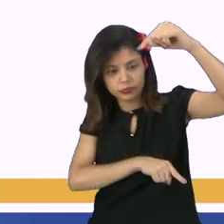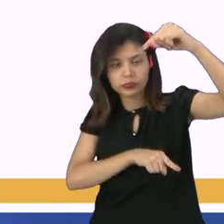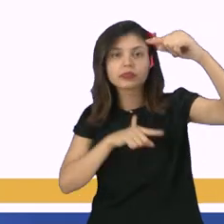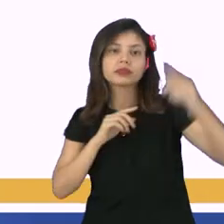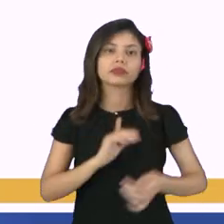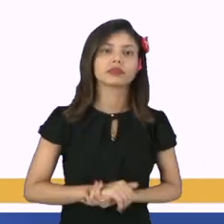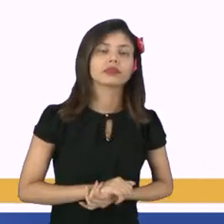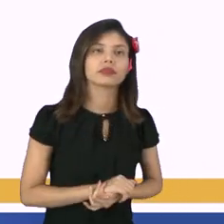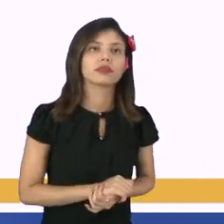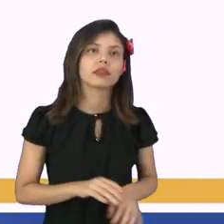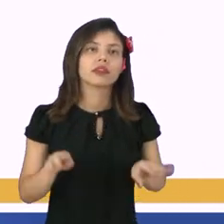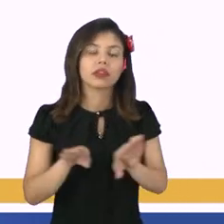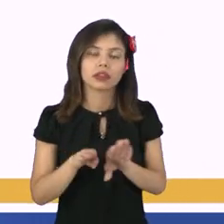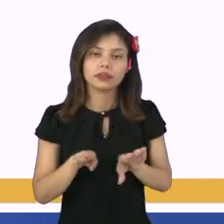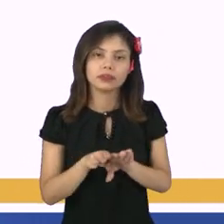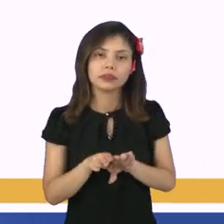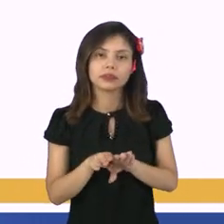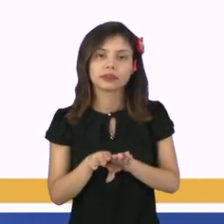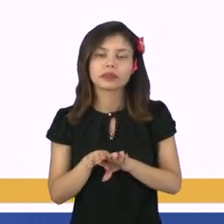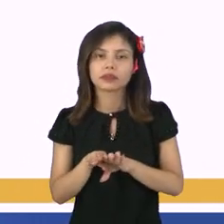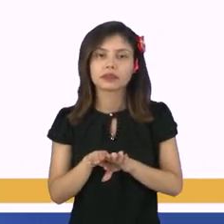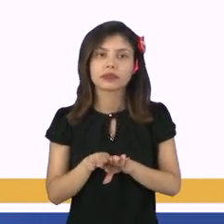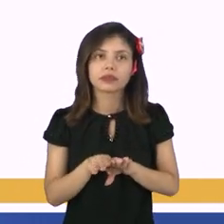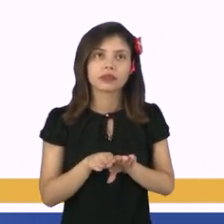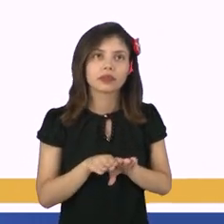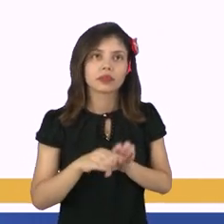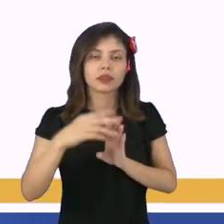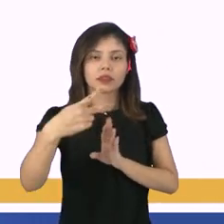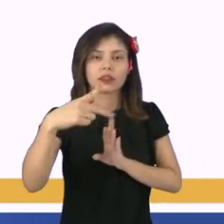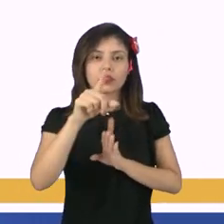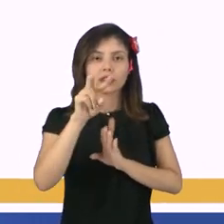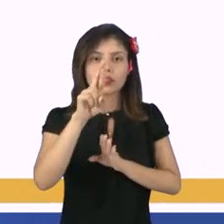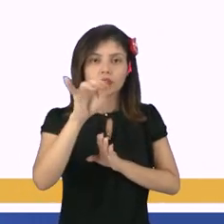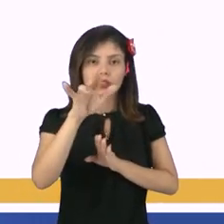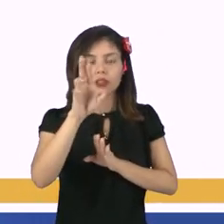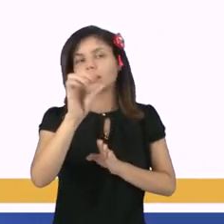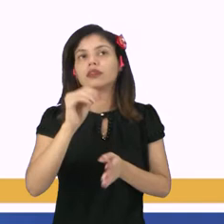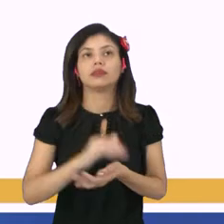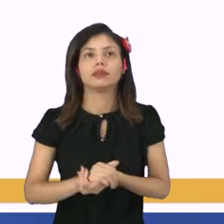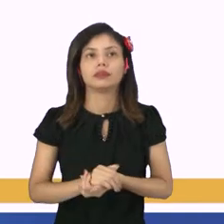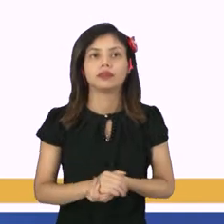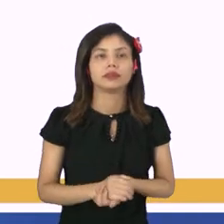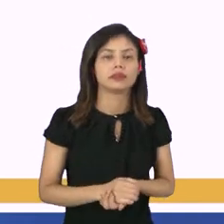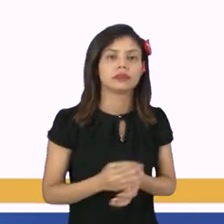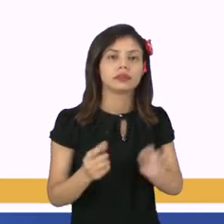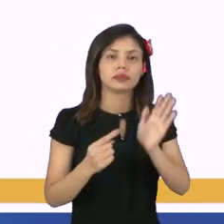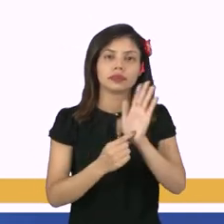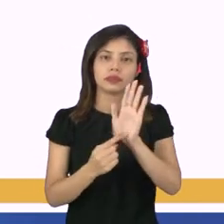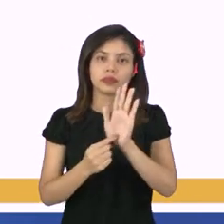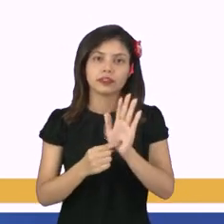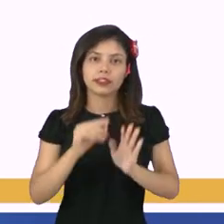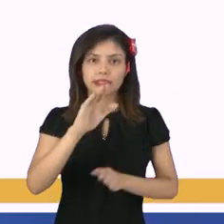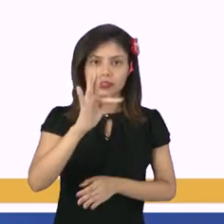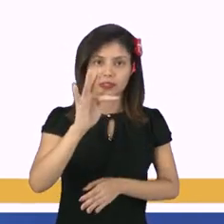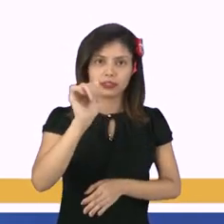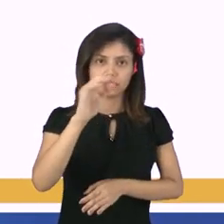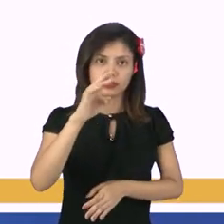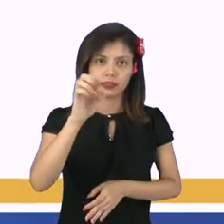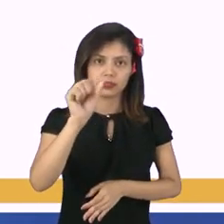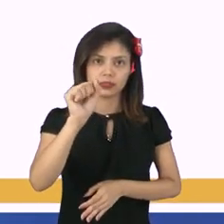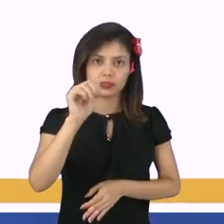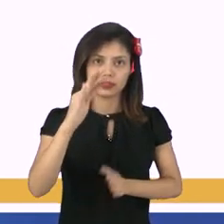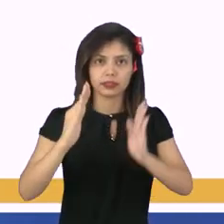laterais que concorrem para esses vértices nos poliedros As Faces tantas bases com as faces laterais